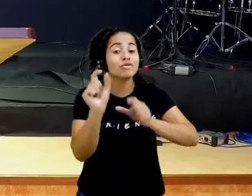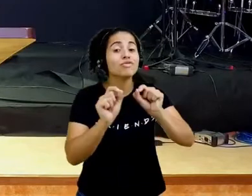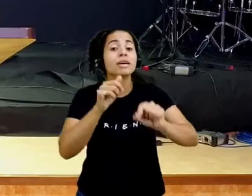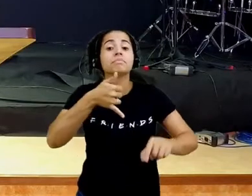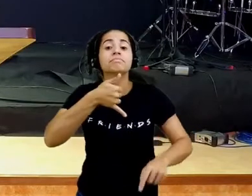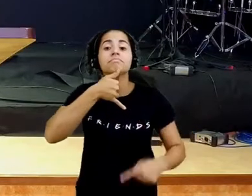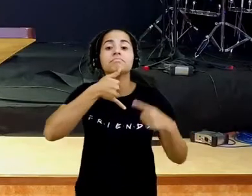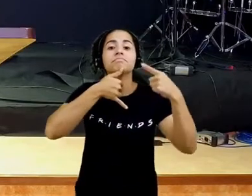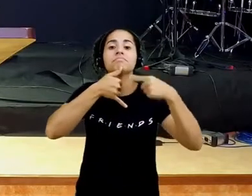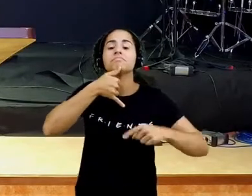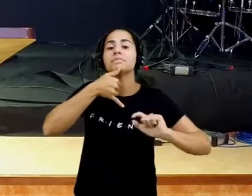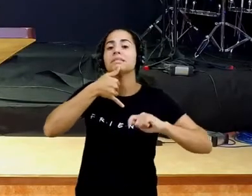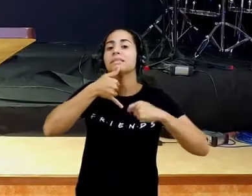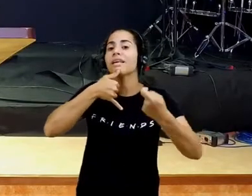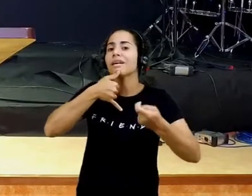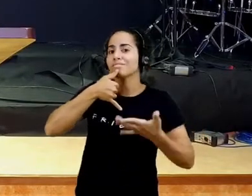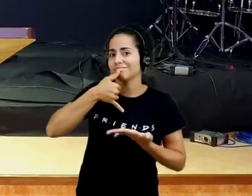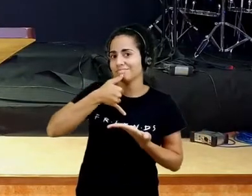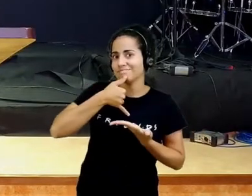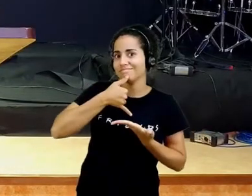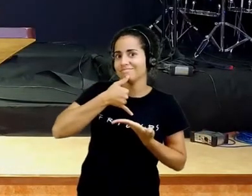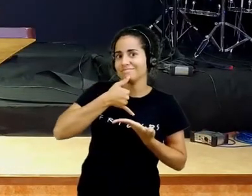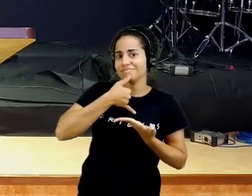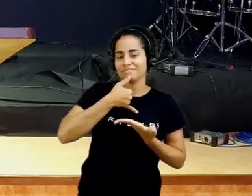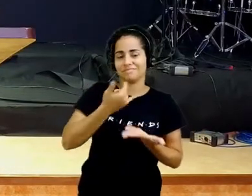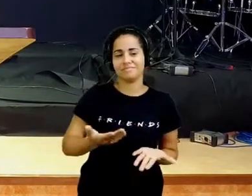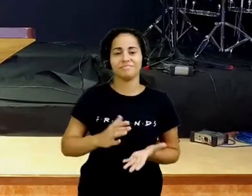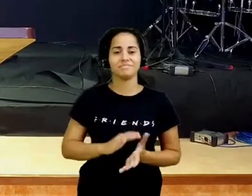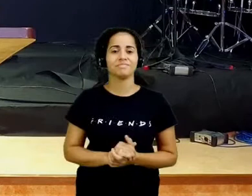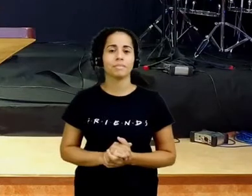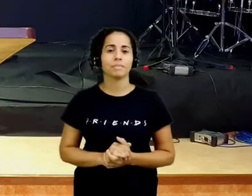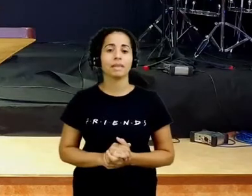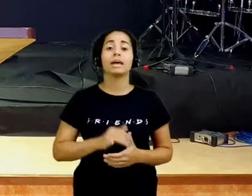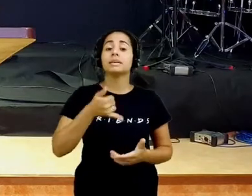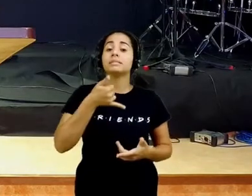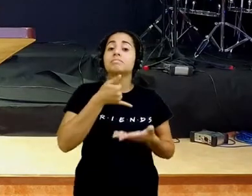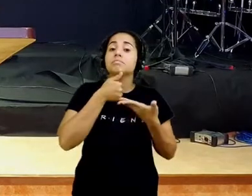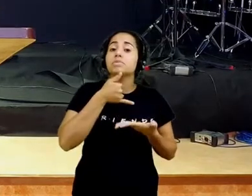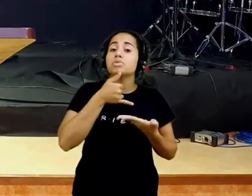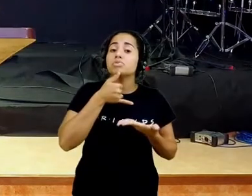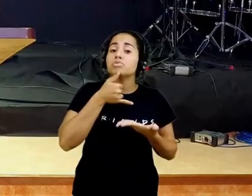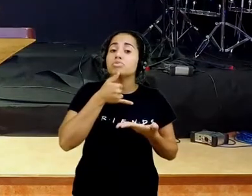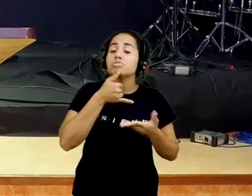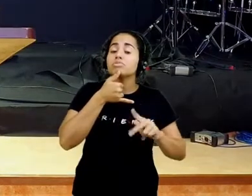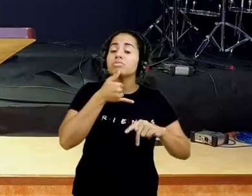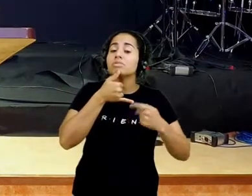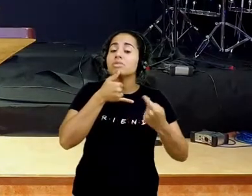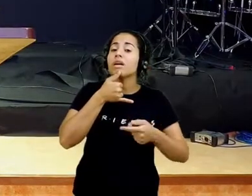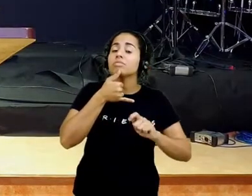ou falamos essa frase, essa expressão. Lamentar é a gente ver